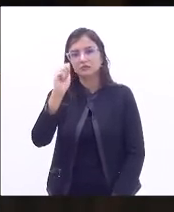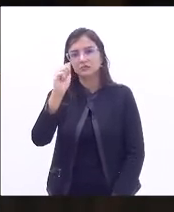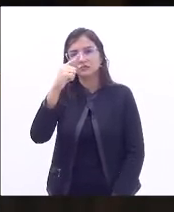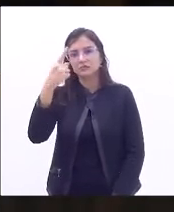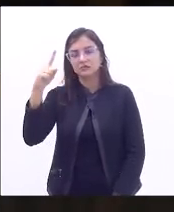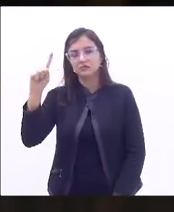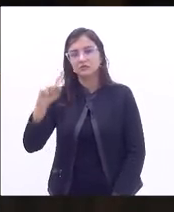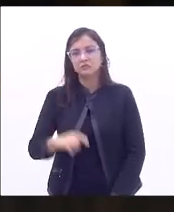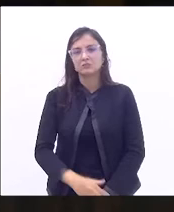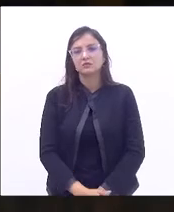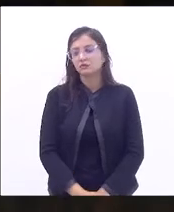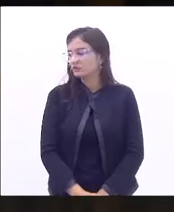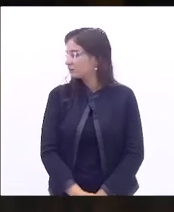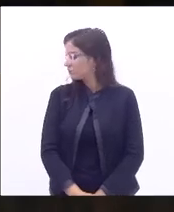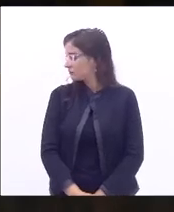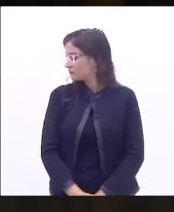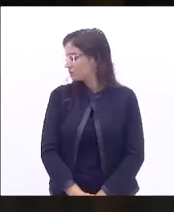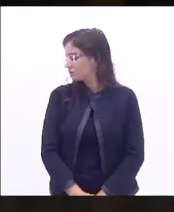Deputada Zeidan.